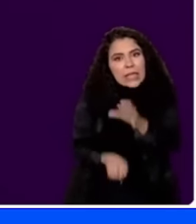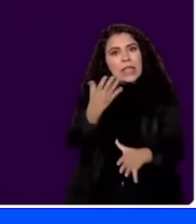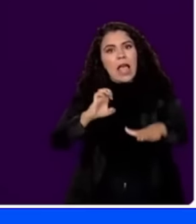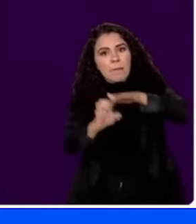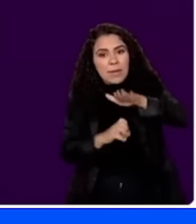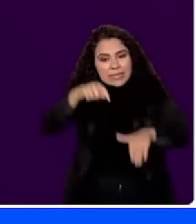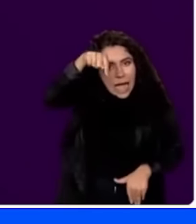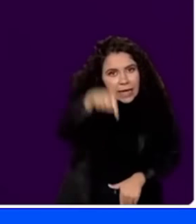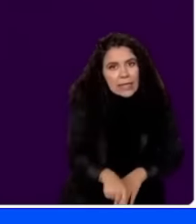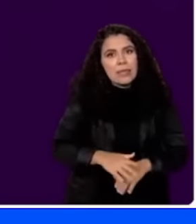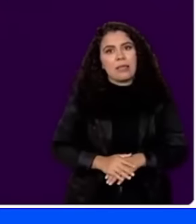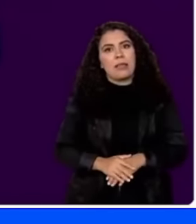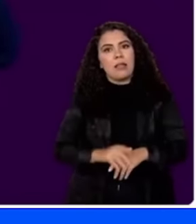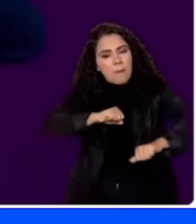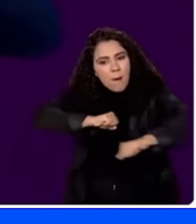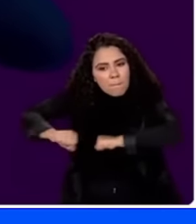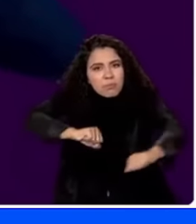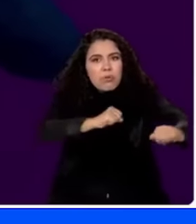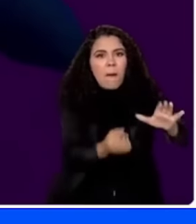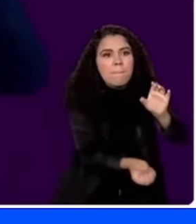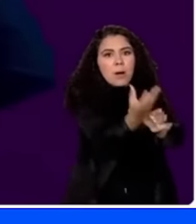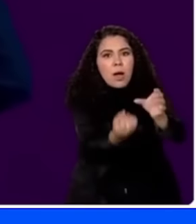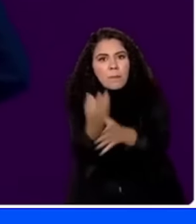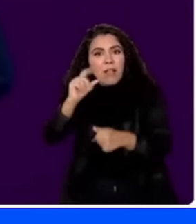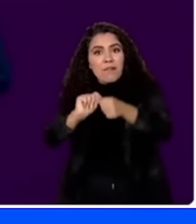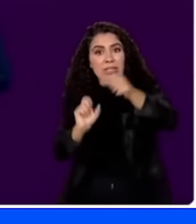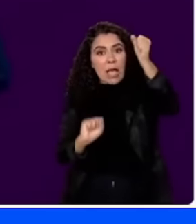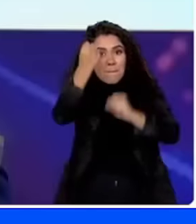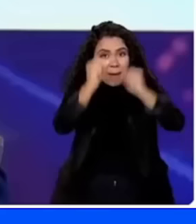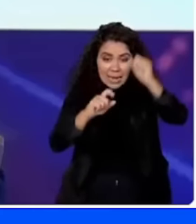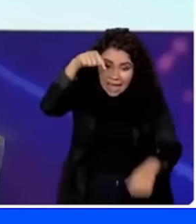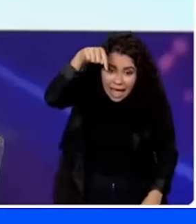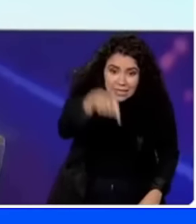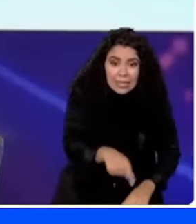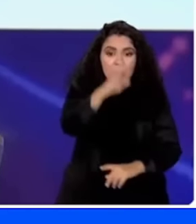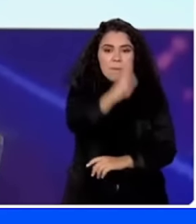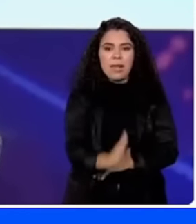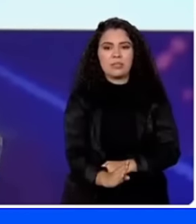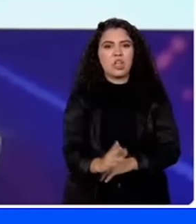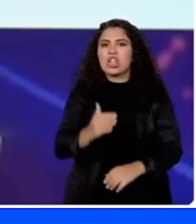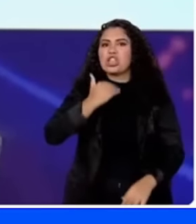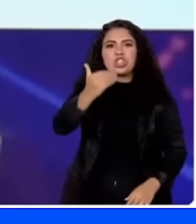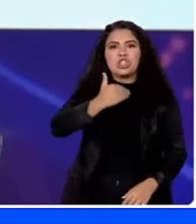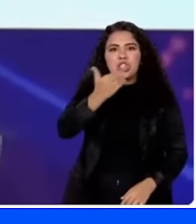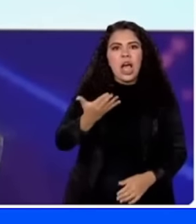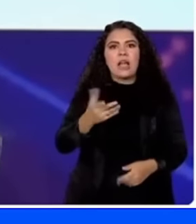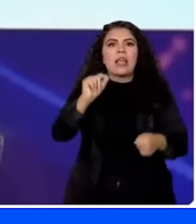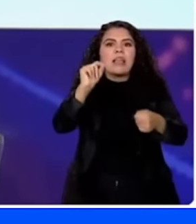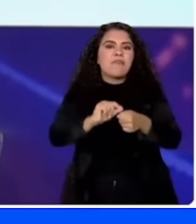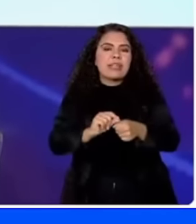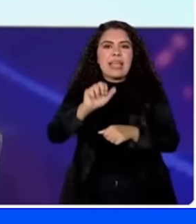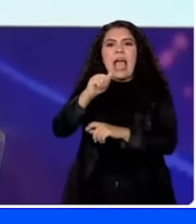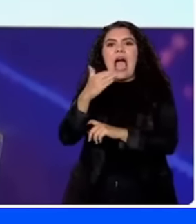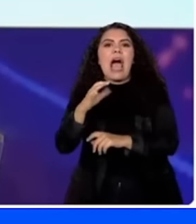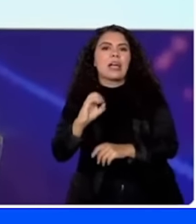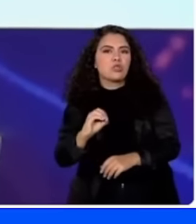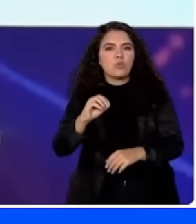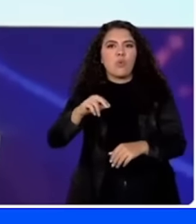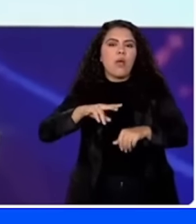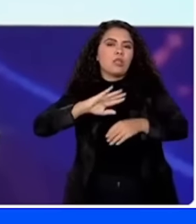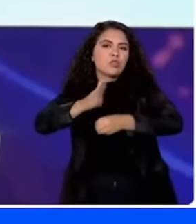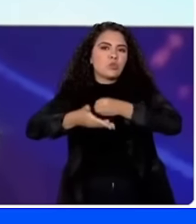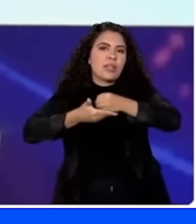trazendo desenvolvimento para cá, produzir as máquinas deles aqui. Não adianta querer produzir aço verde na China, aço verde